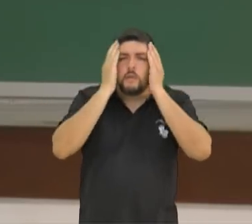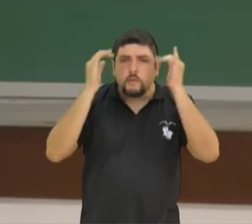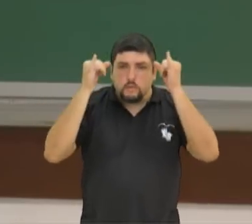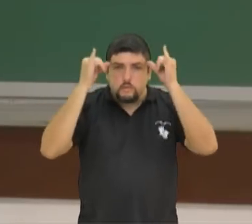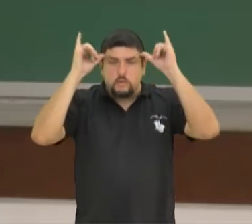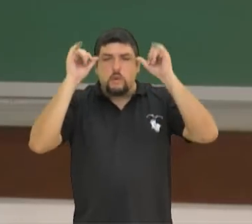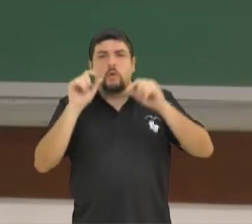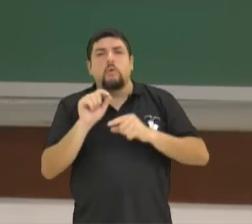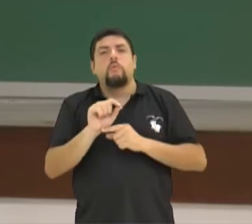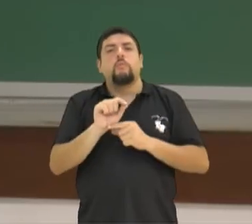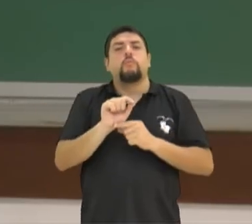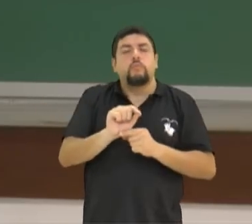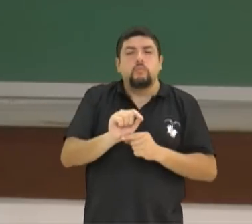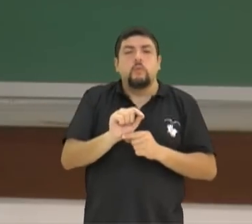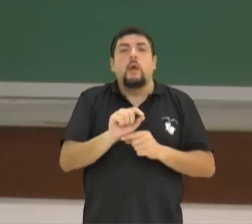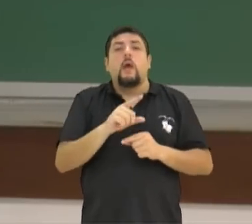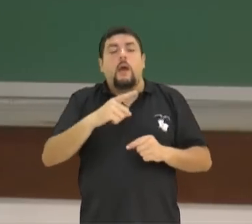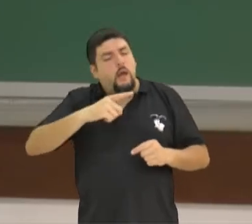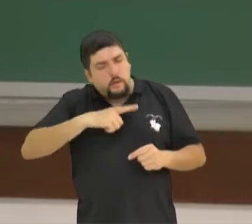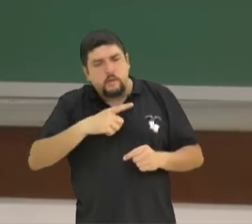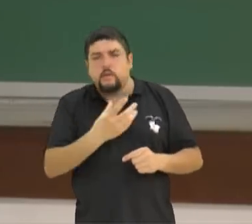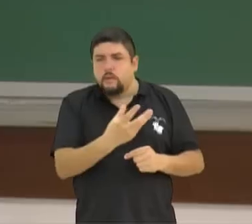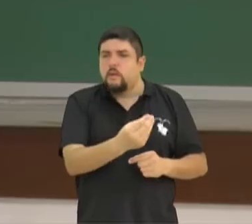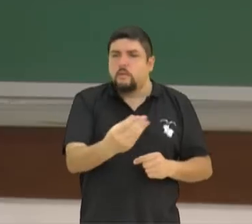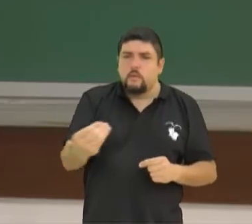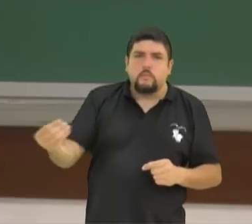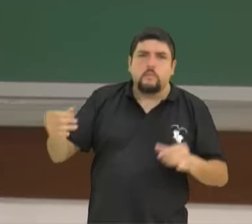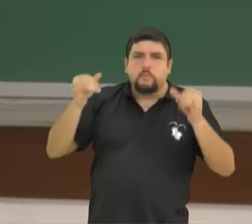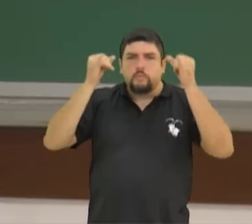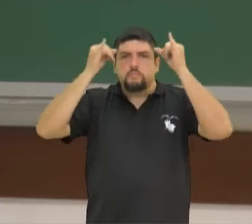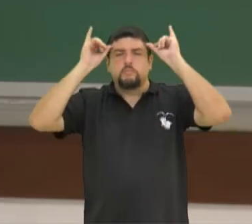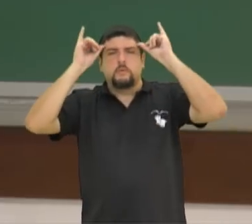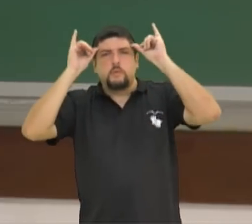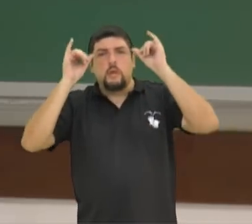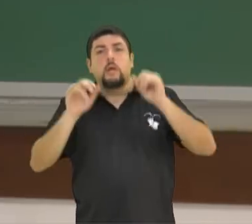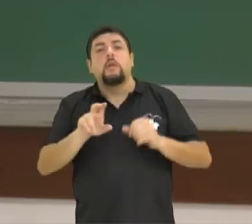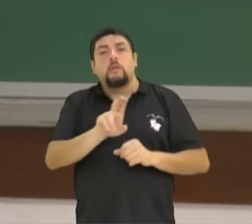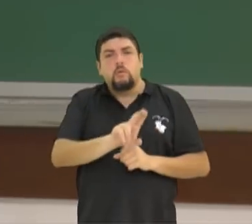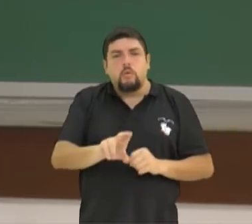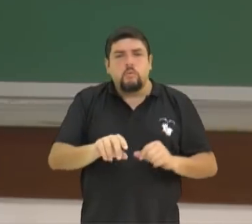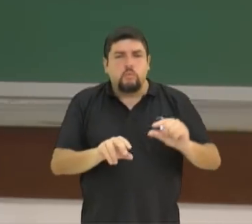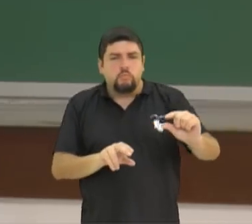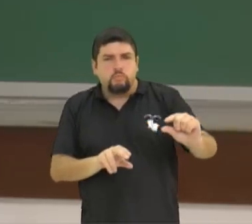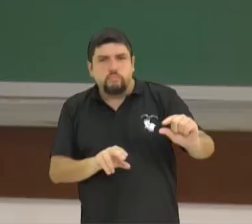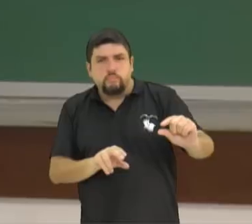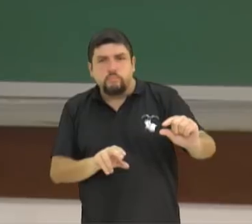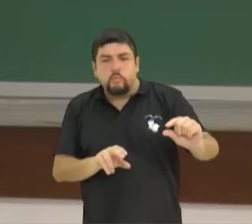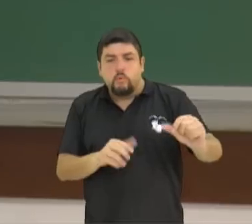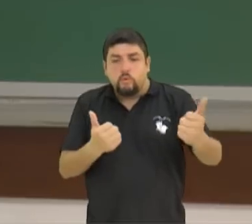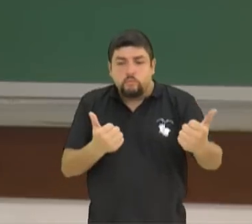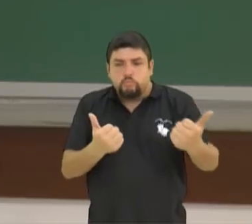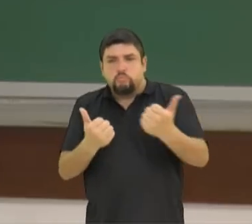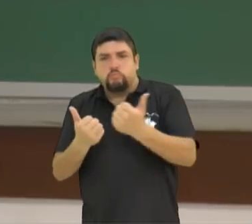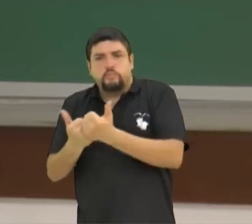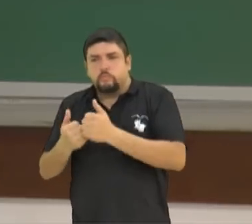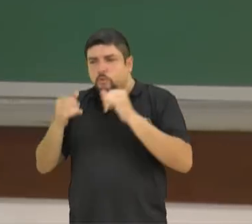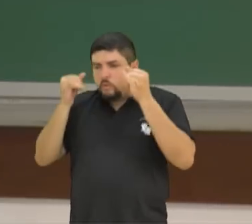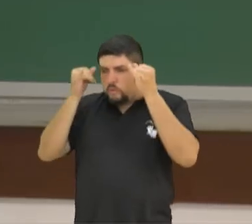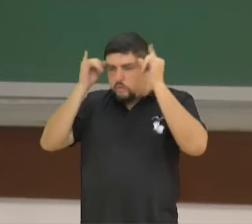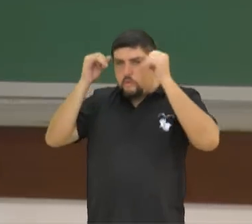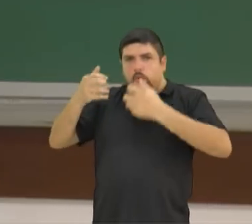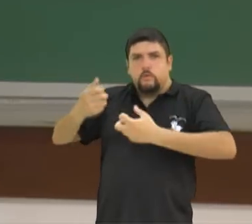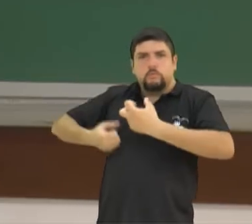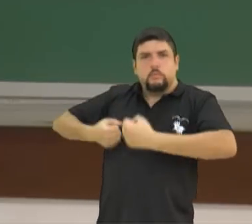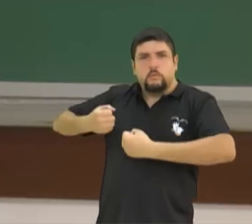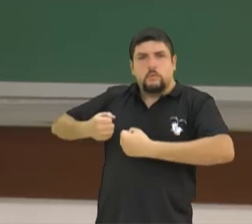fazendo o quê? O enunciador, quando diz essa frase, ele está fazendo o uso da metonímia, né? Nessa questão da parte